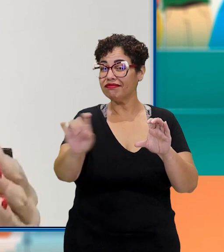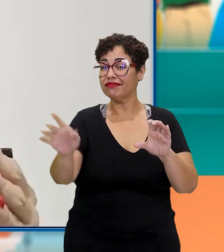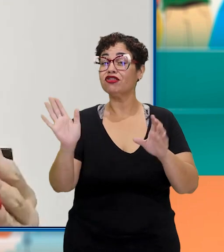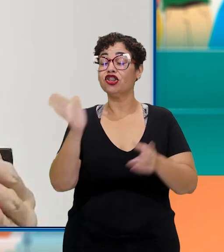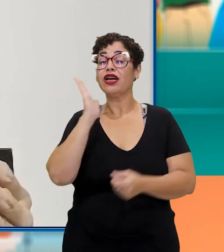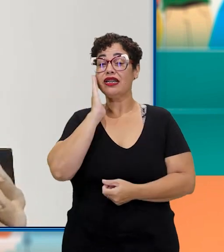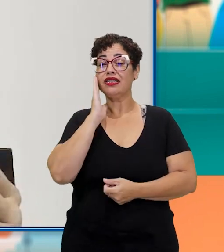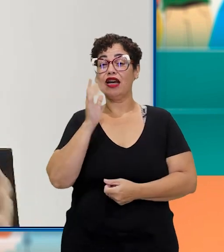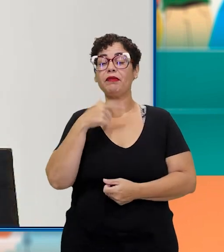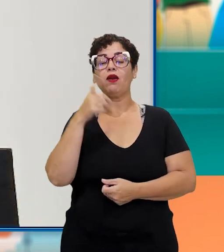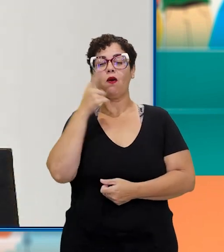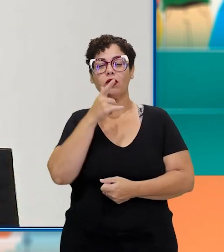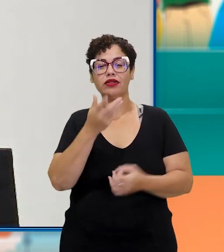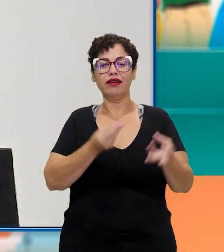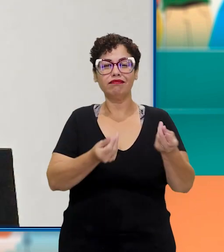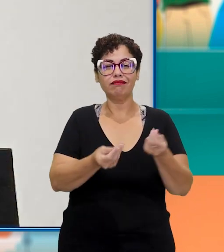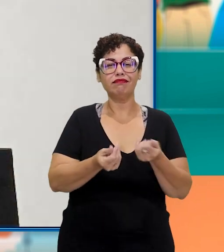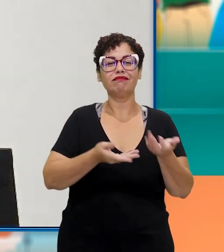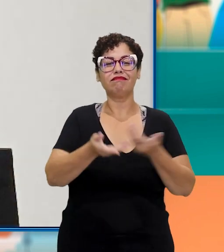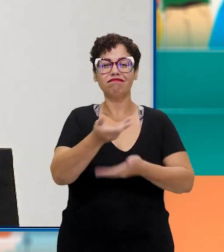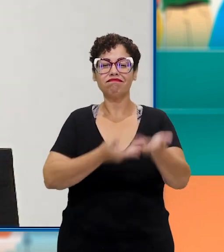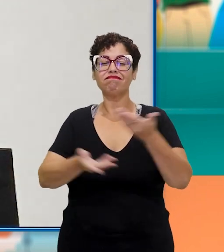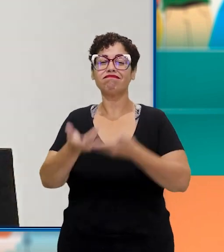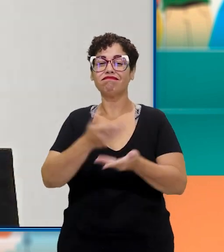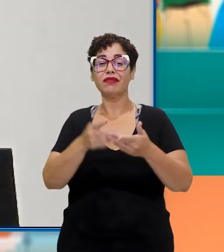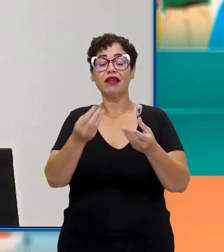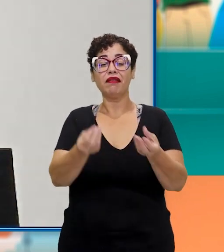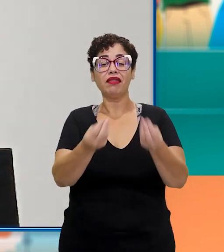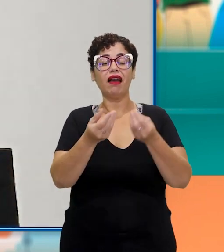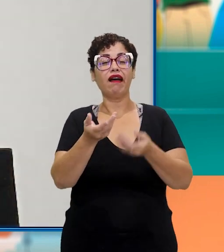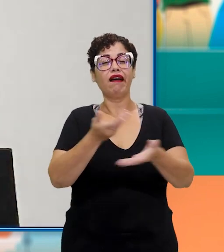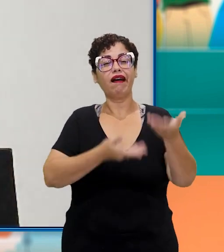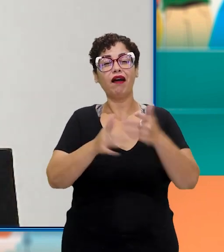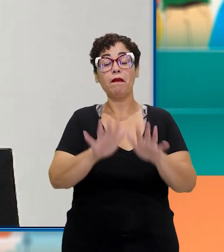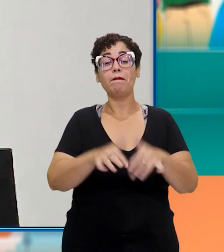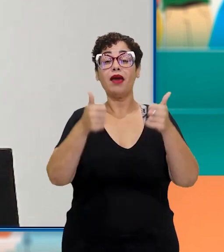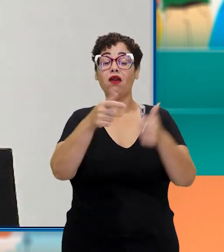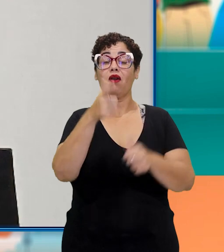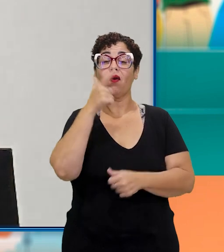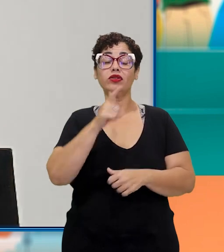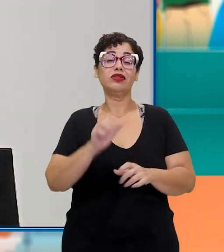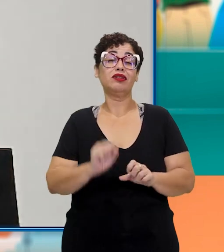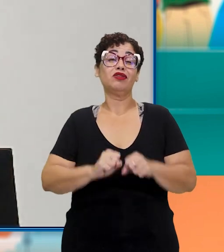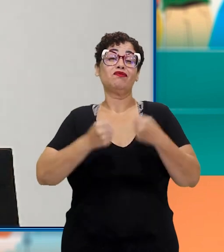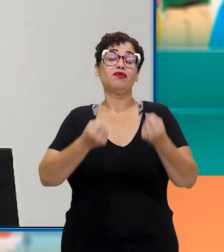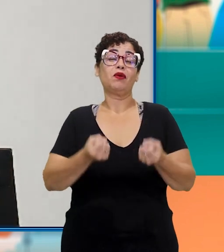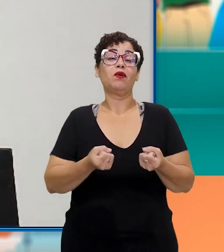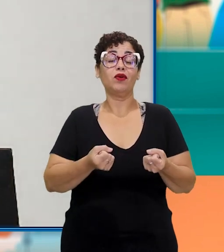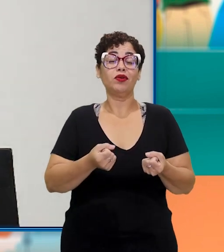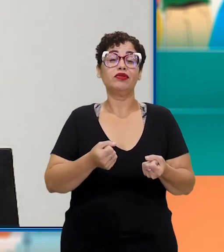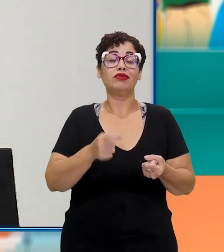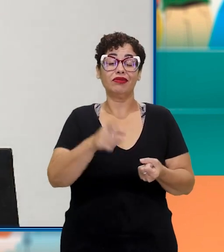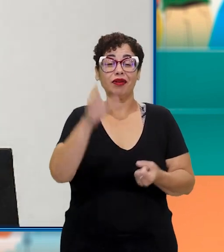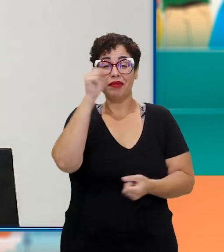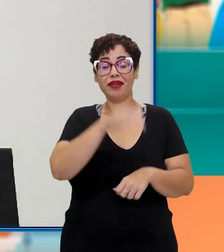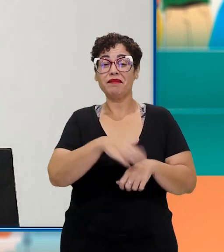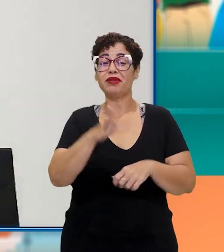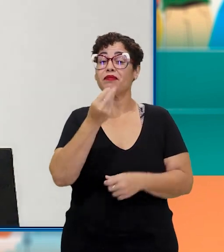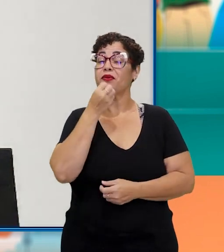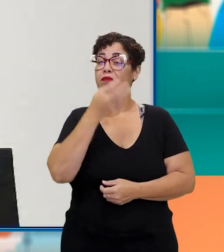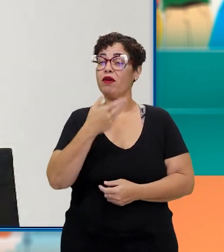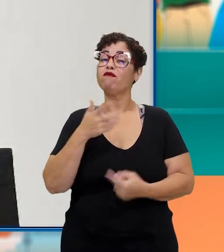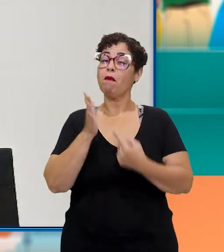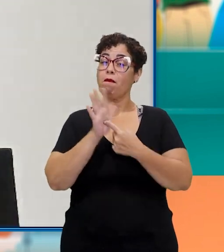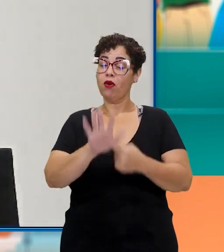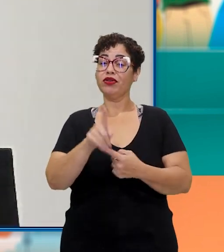cada temperamento, irá tirar de cada um o melhor dele sem tanto esforço. Isso é bom